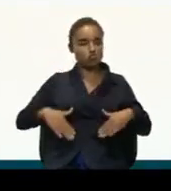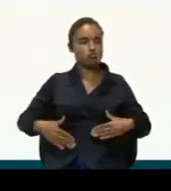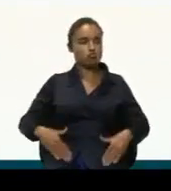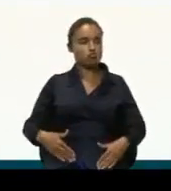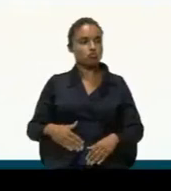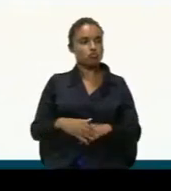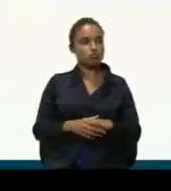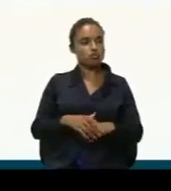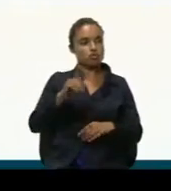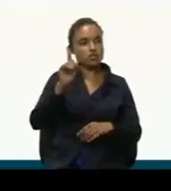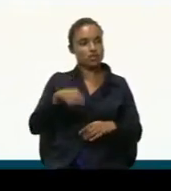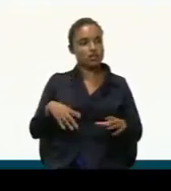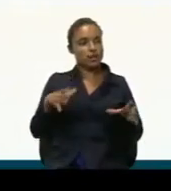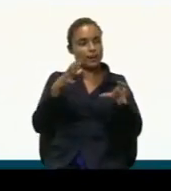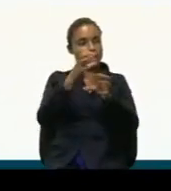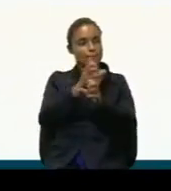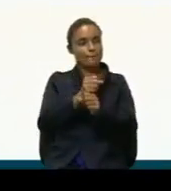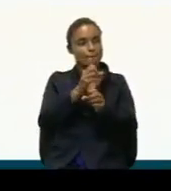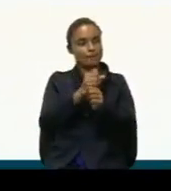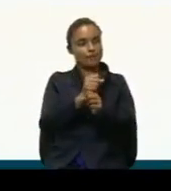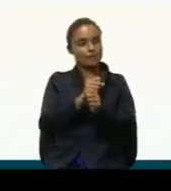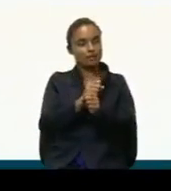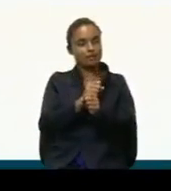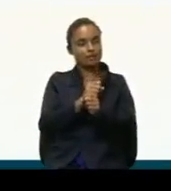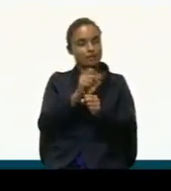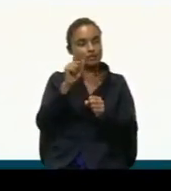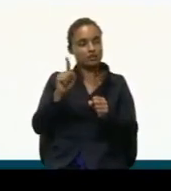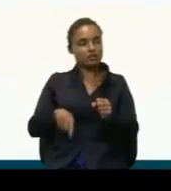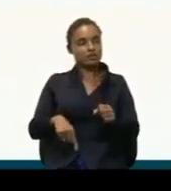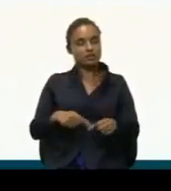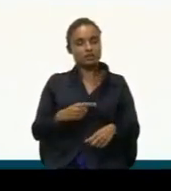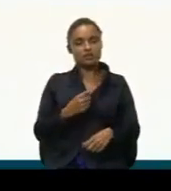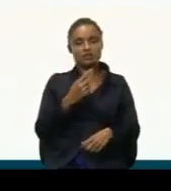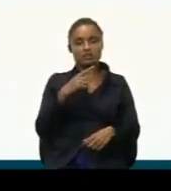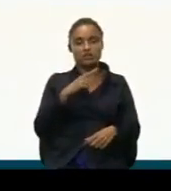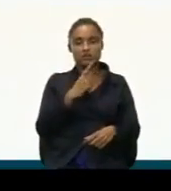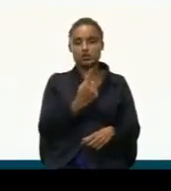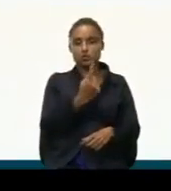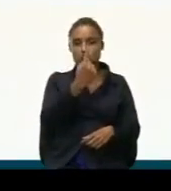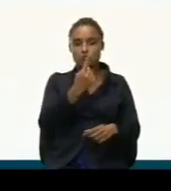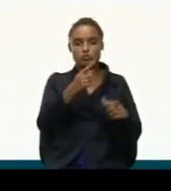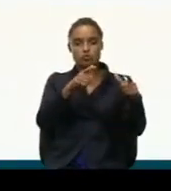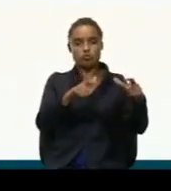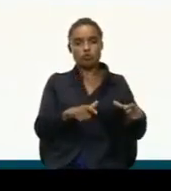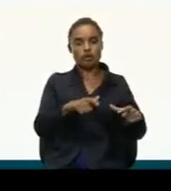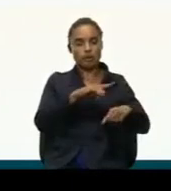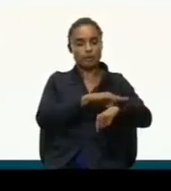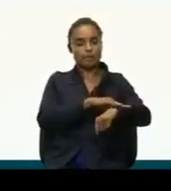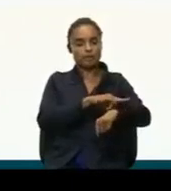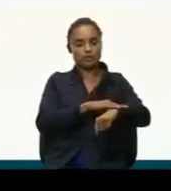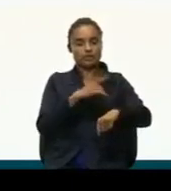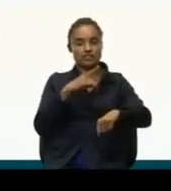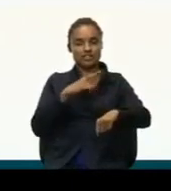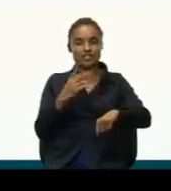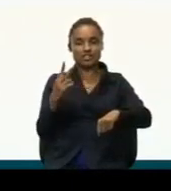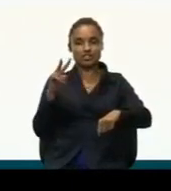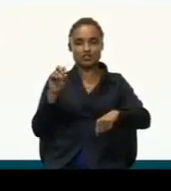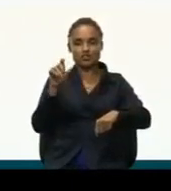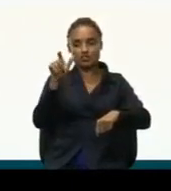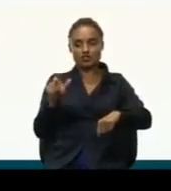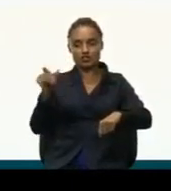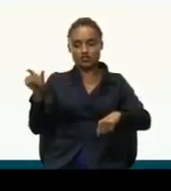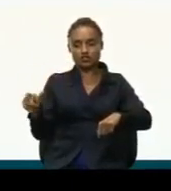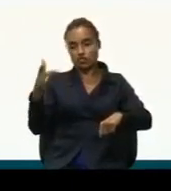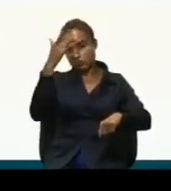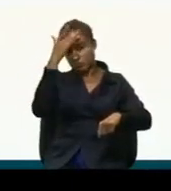que é um conjunto desses três para cada 20 trabalhadores, ok? Então, quando a gente for fazer essa